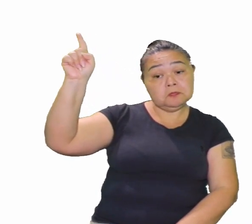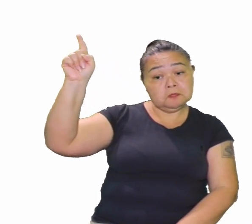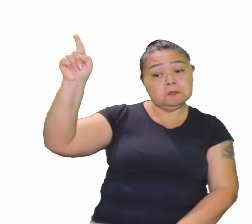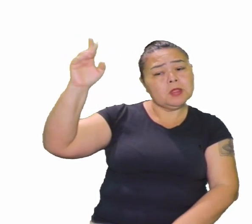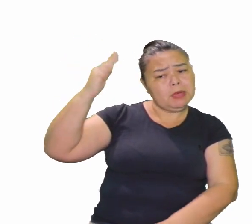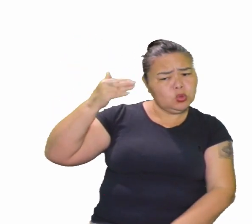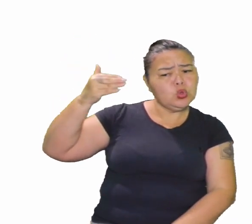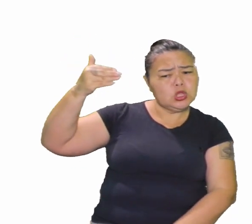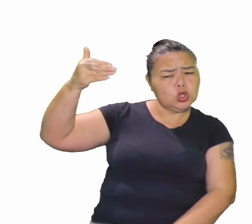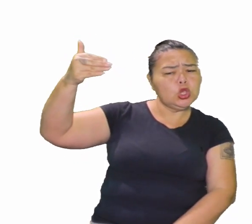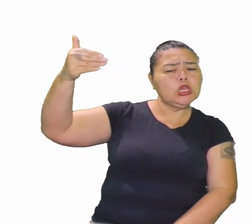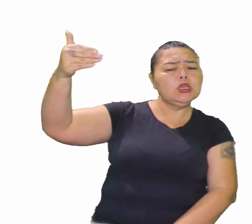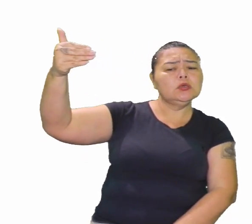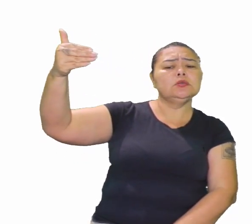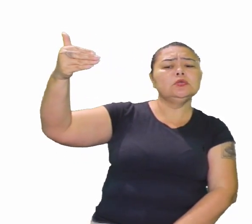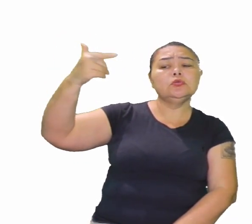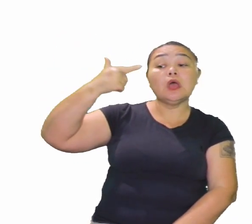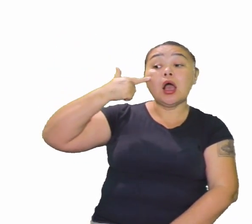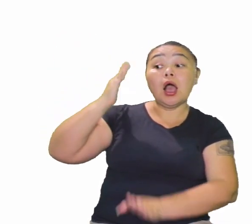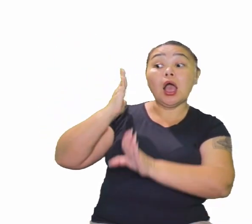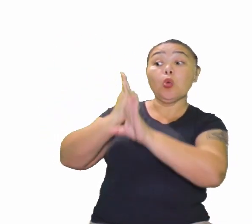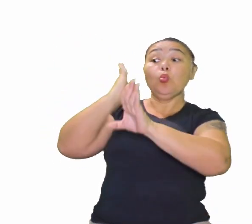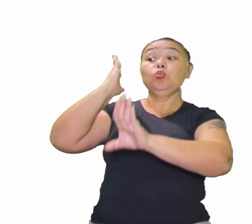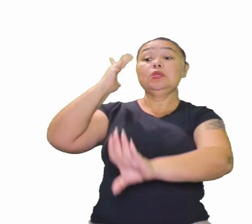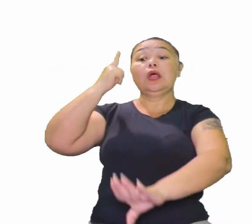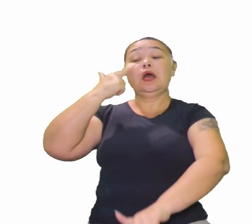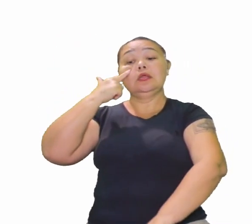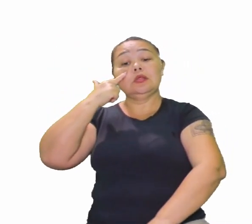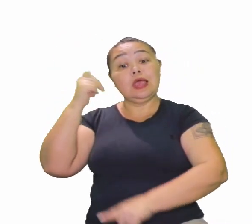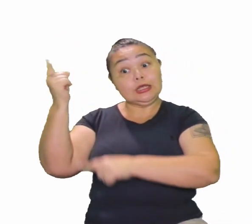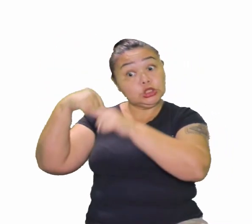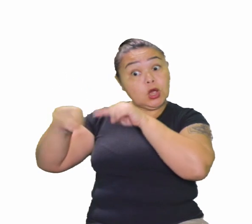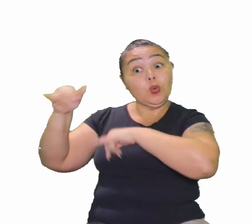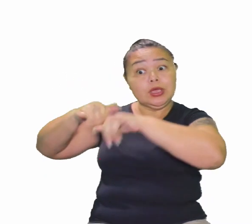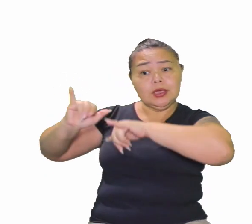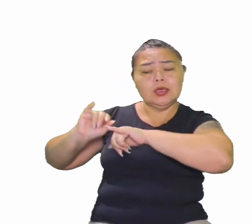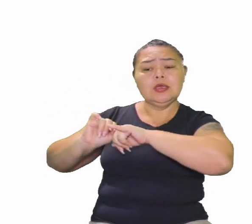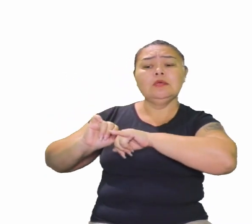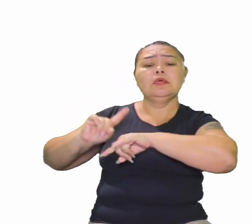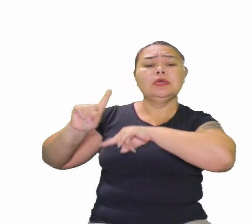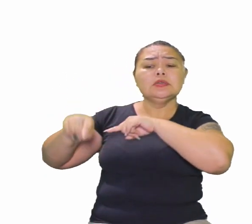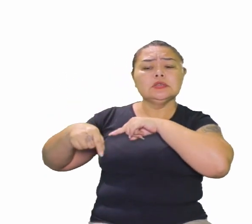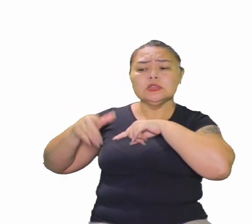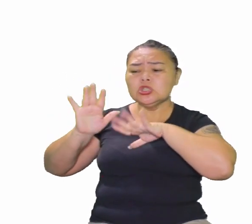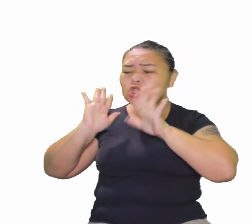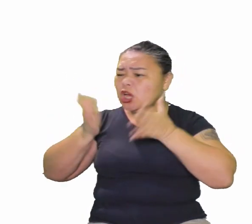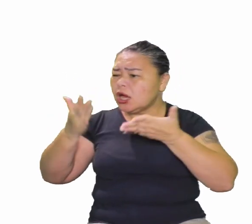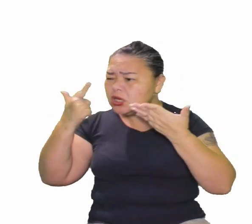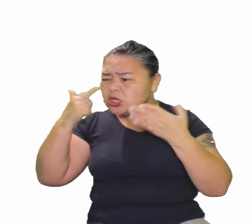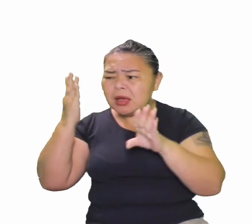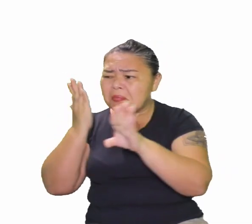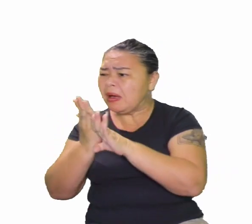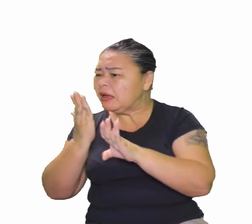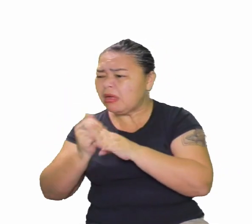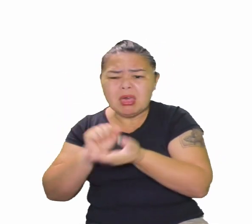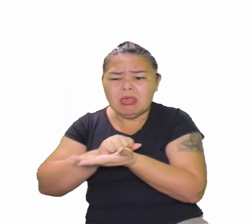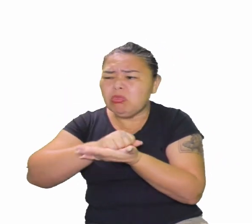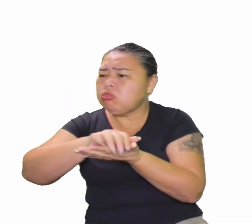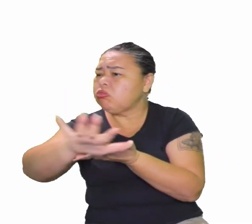início, identificando esse início. Já o controle químico, normalmente a gente fala quando você perdeu aí